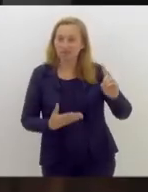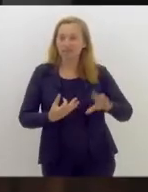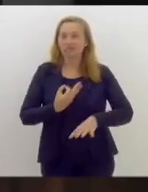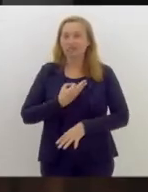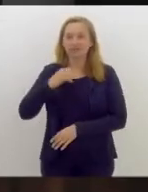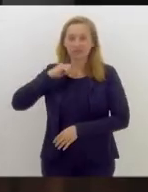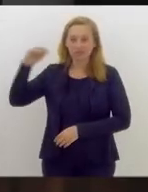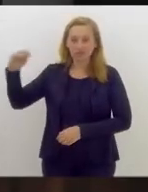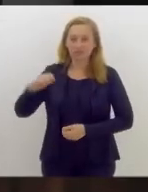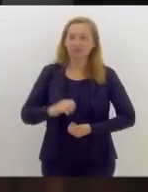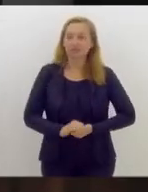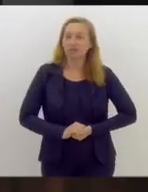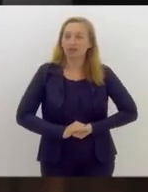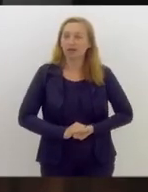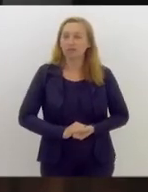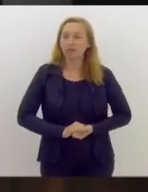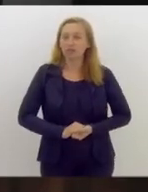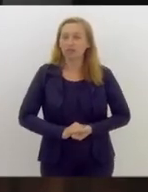medalha Tiradentes.